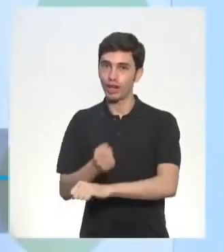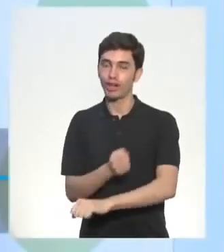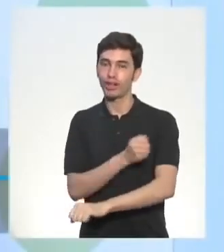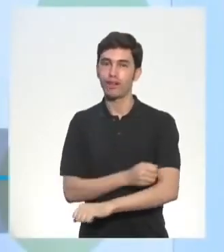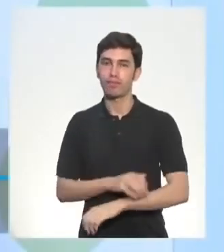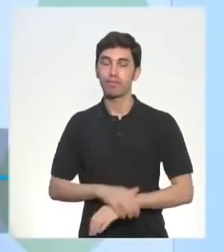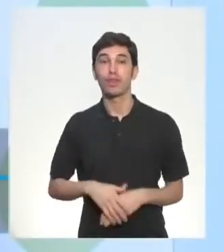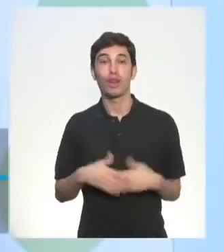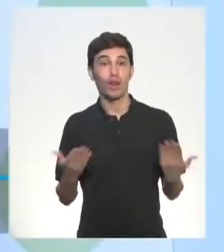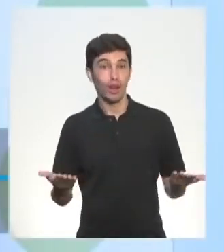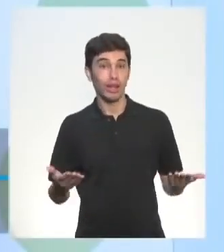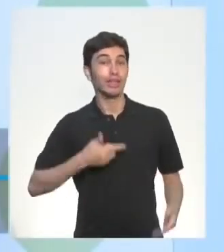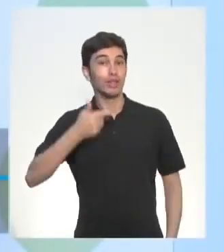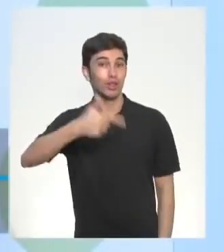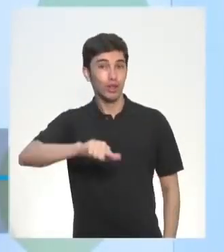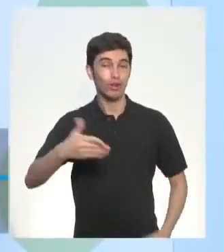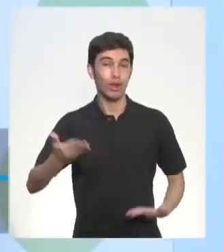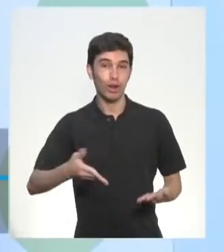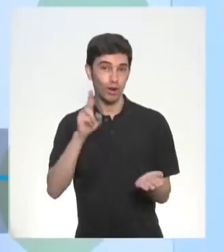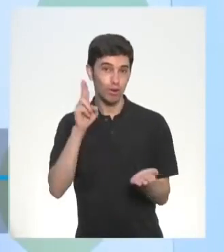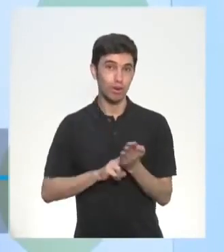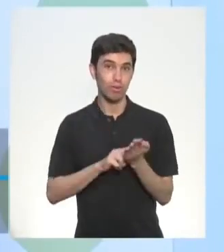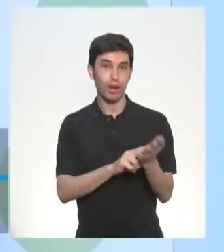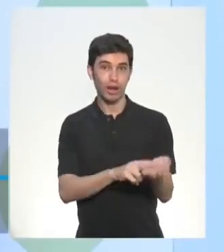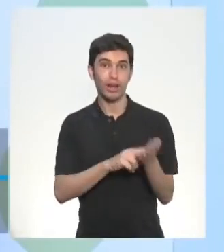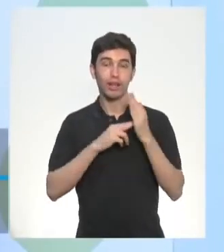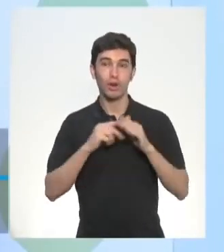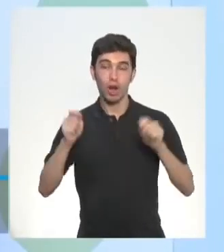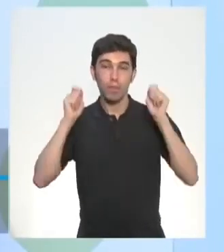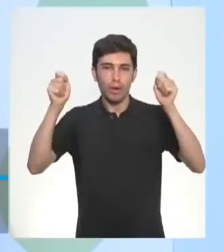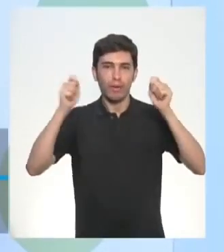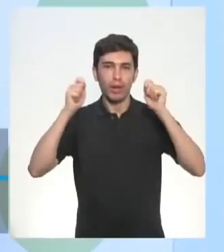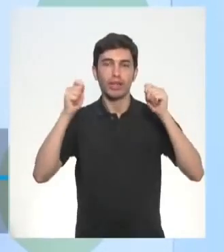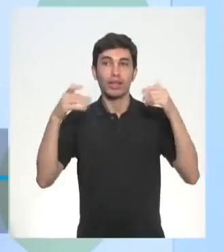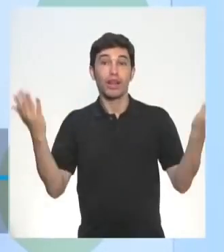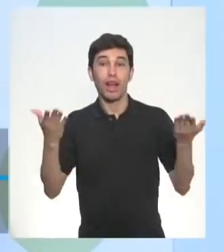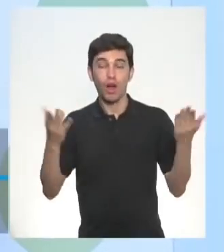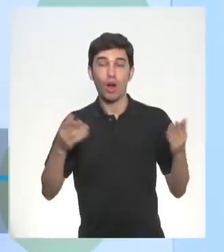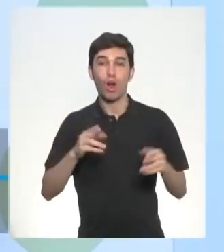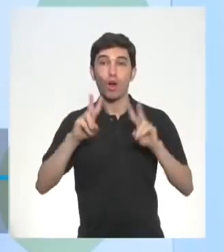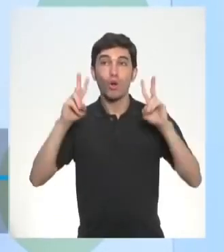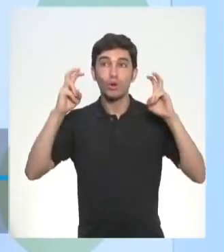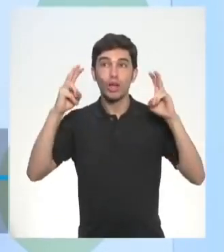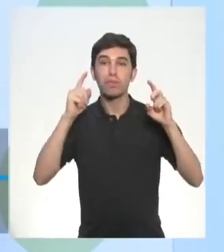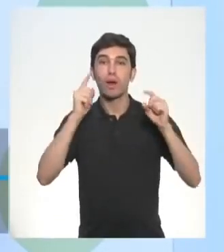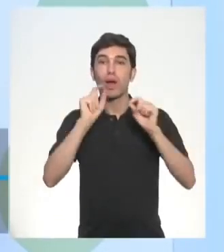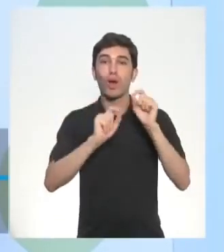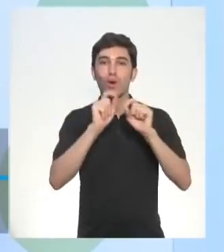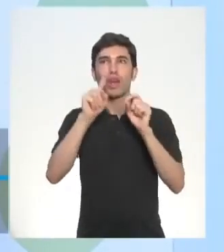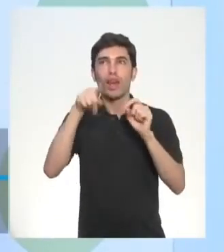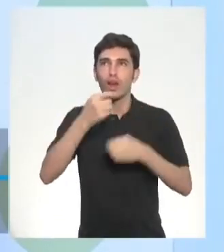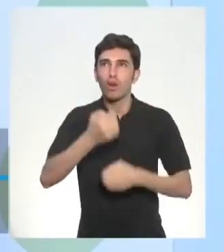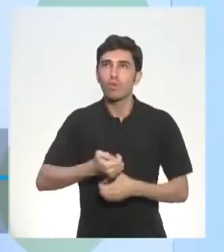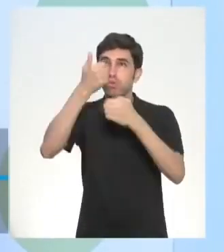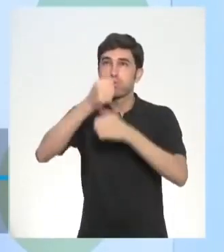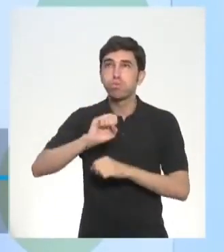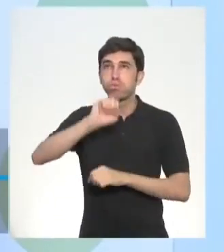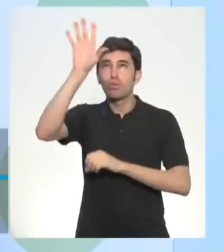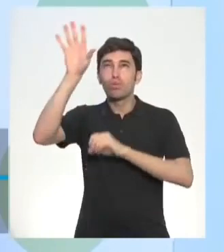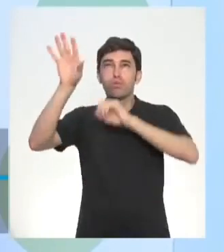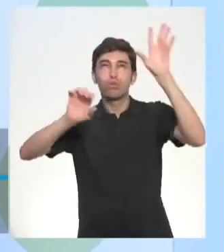reivindicação, com protesto, e agora o motivo é o estouro de fogos de artifício que causam aí problemas